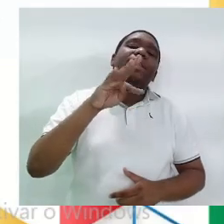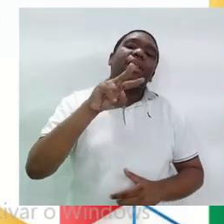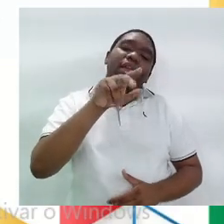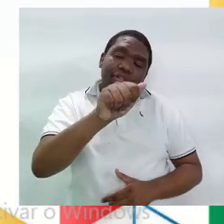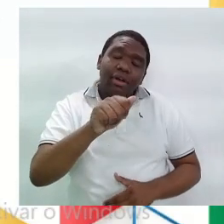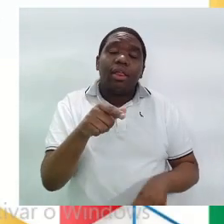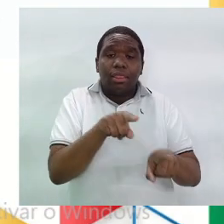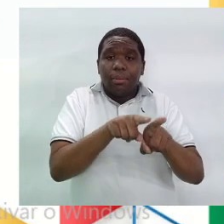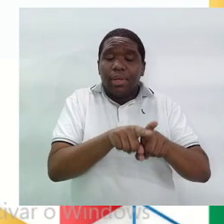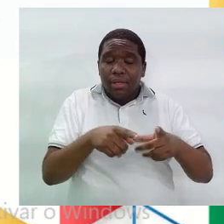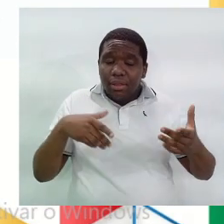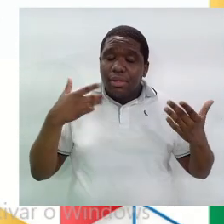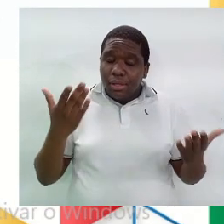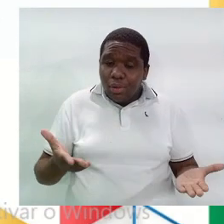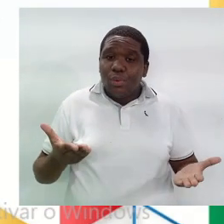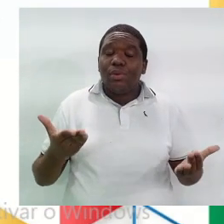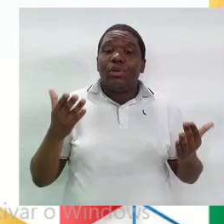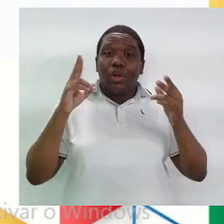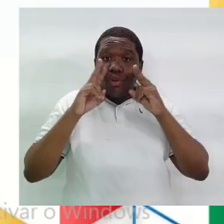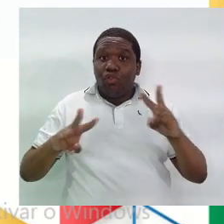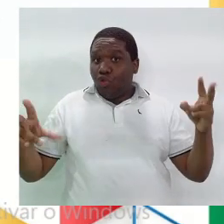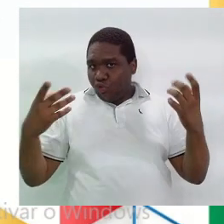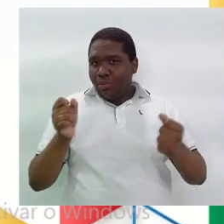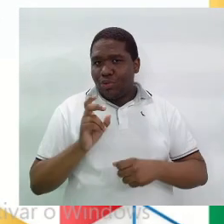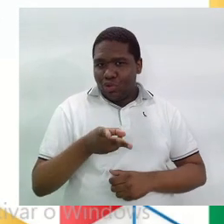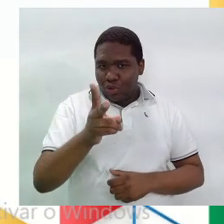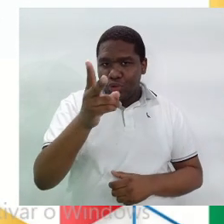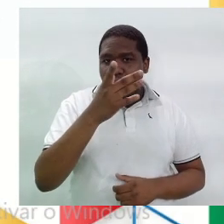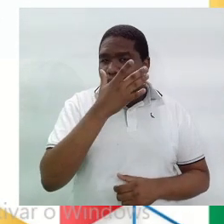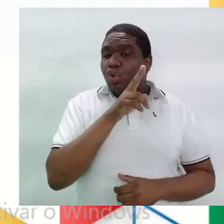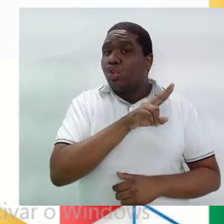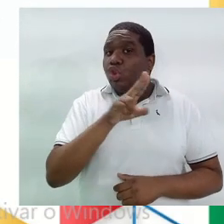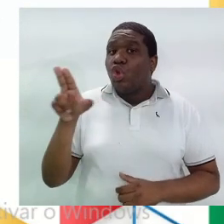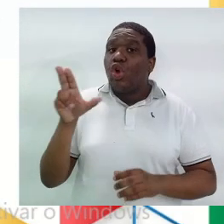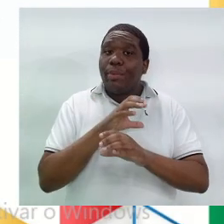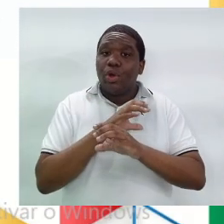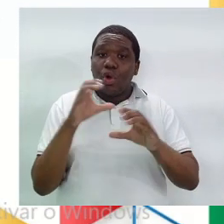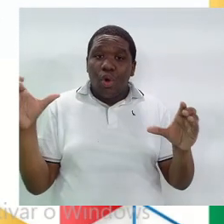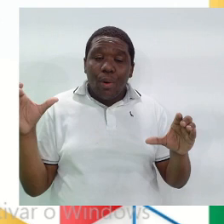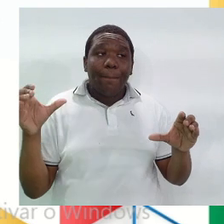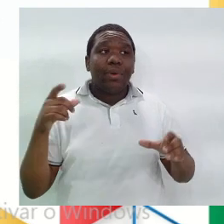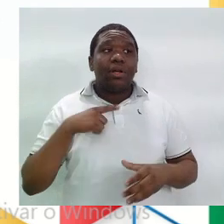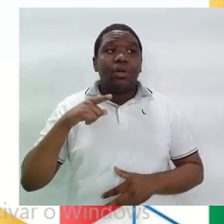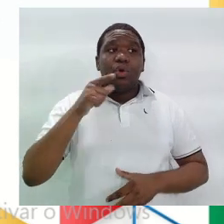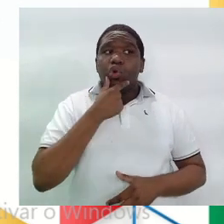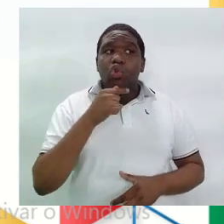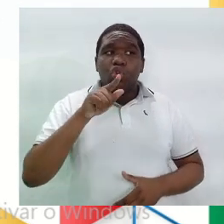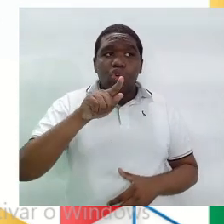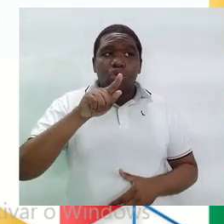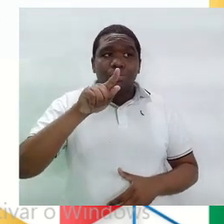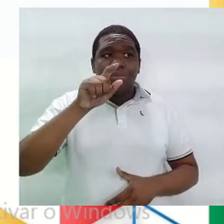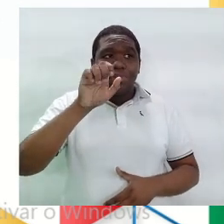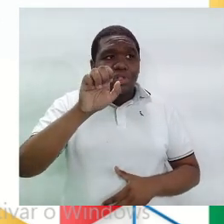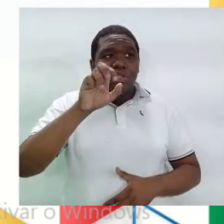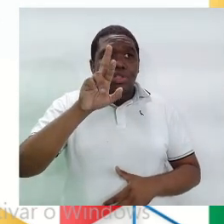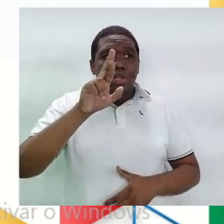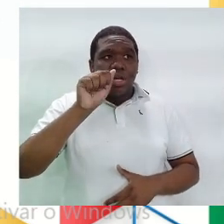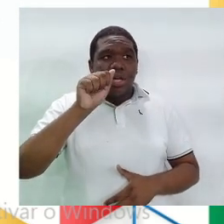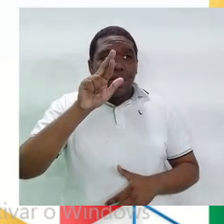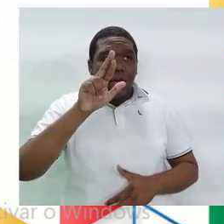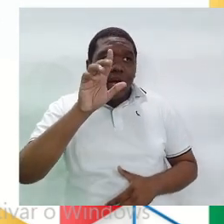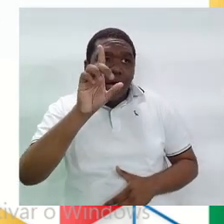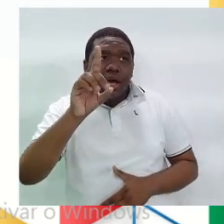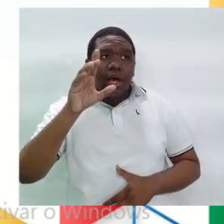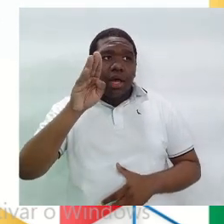tela, traga um pouco mais sobre o seu fundador. Seu nome completo é Gerhard Bruchot